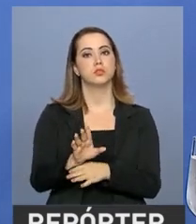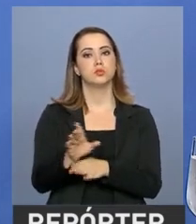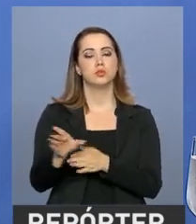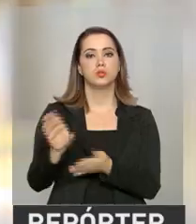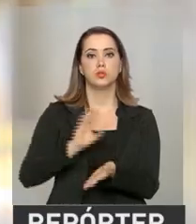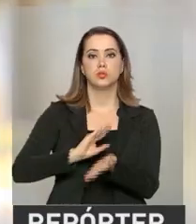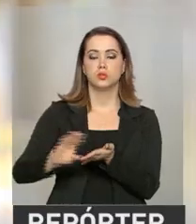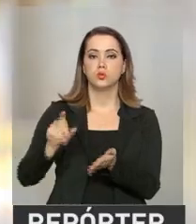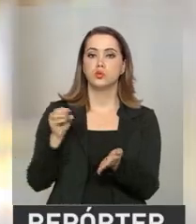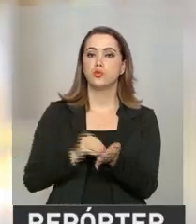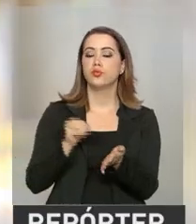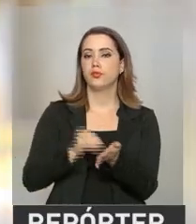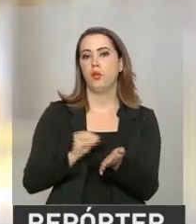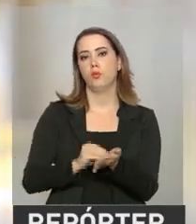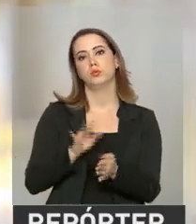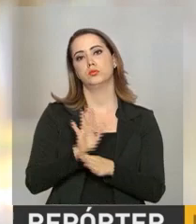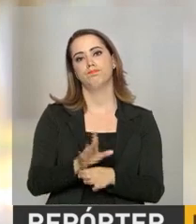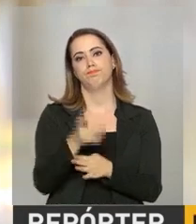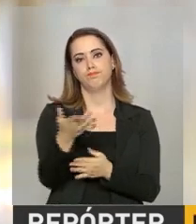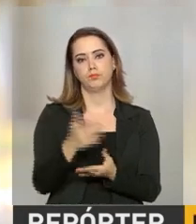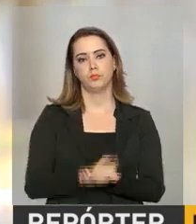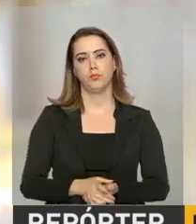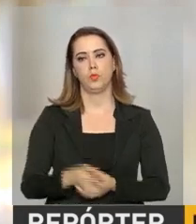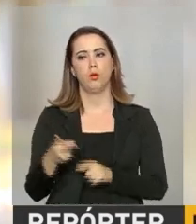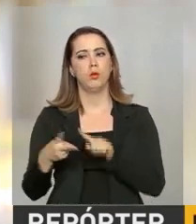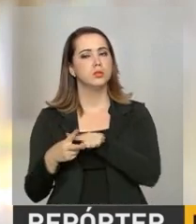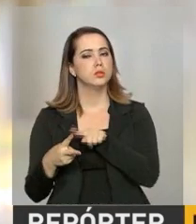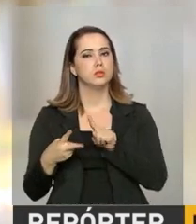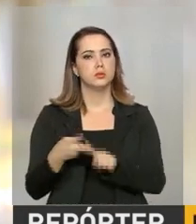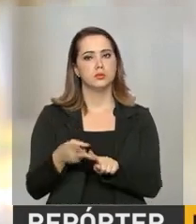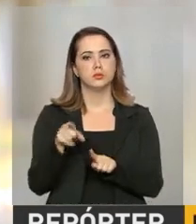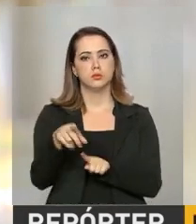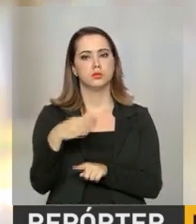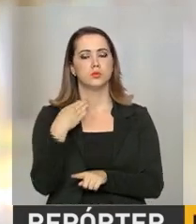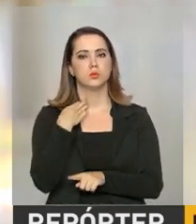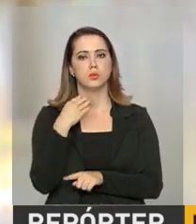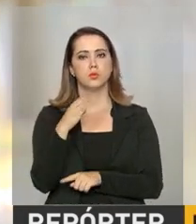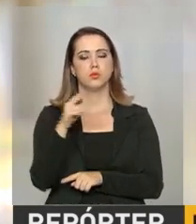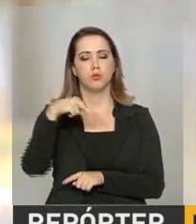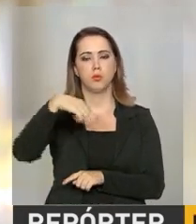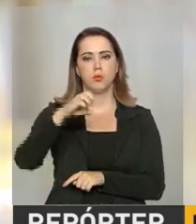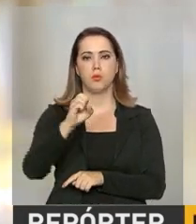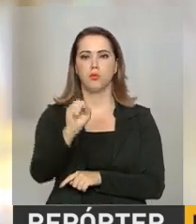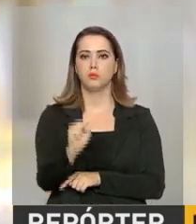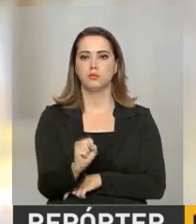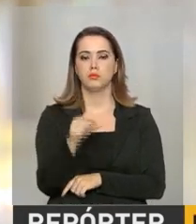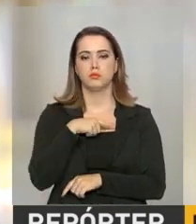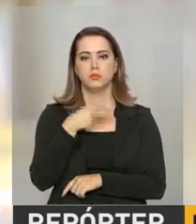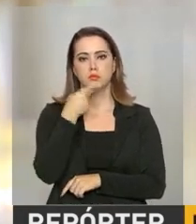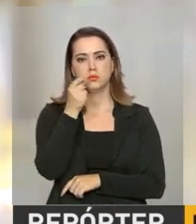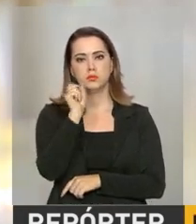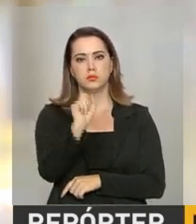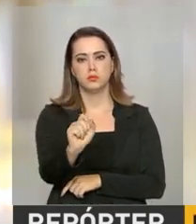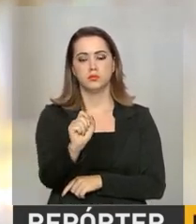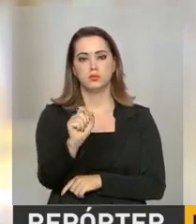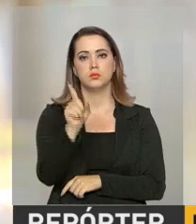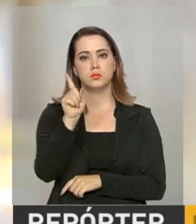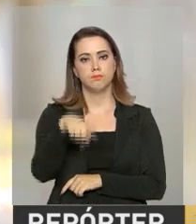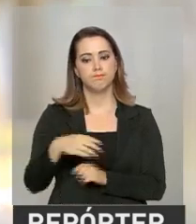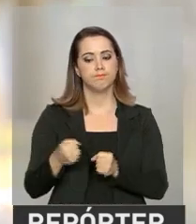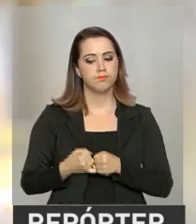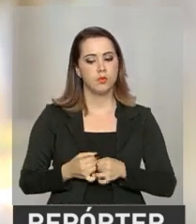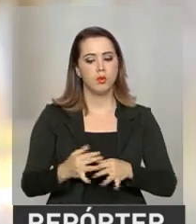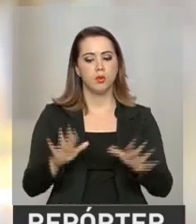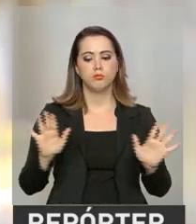não está atuando o objetivo das duas linhas segundo a presidente do BNDS Maria Silvia Bastos Marques é